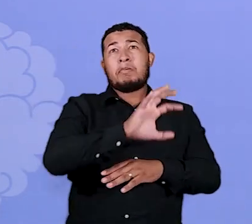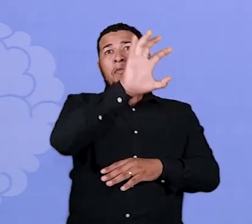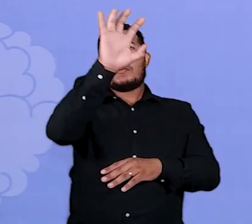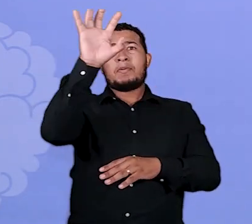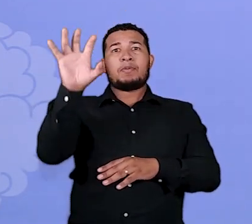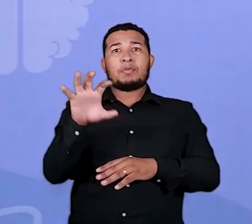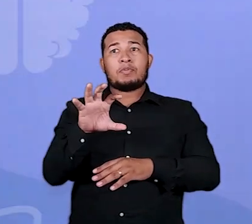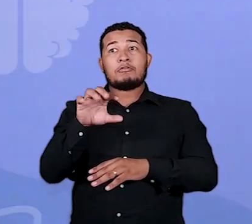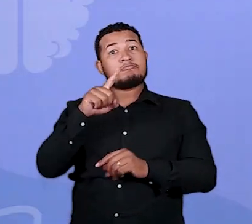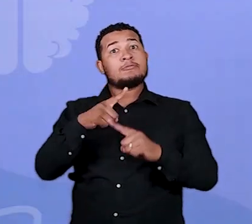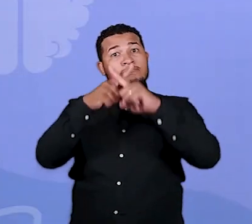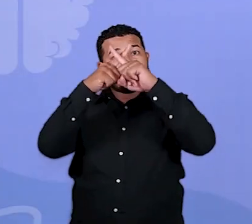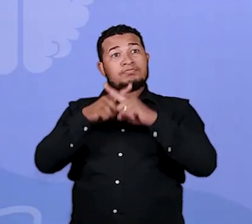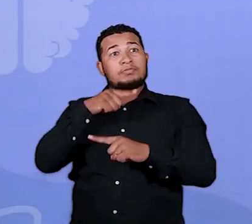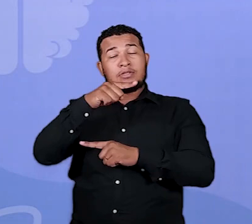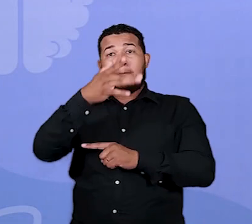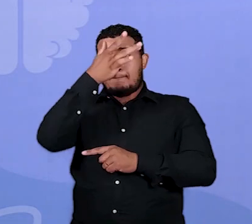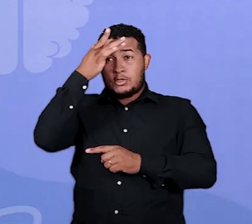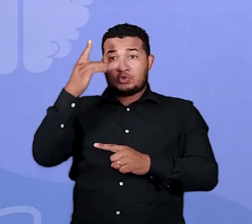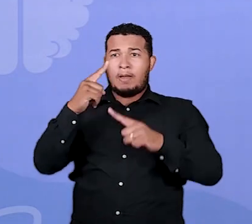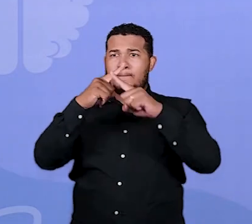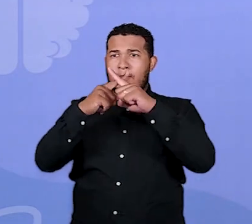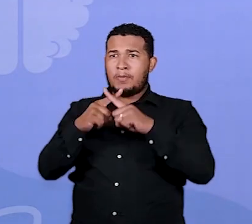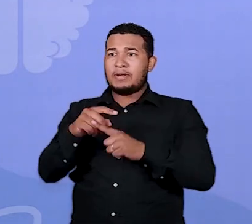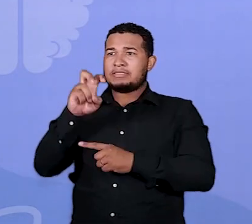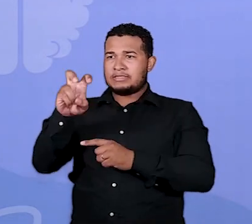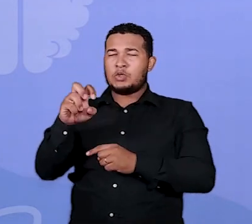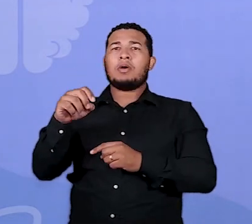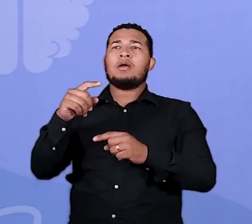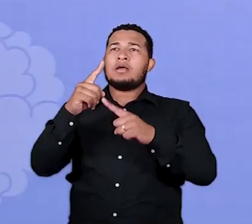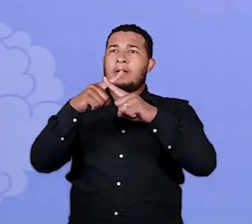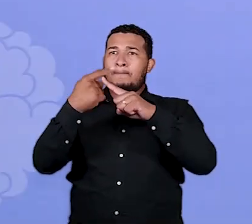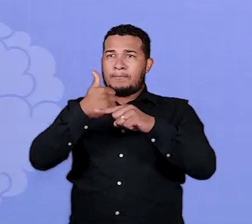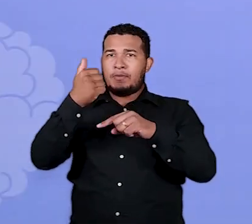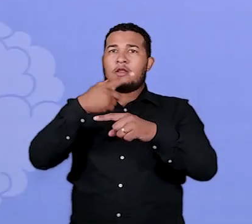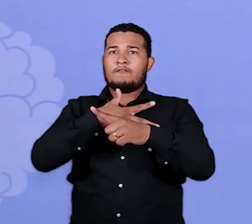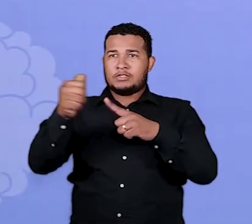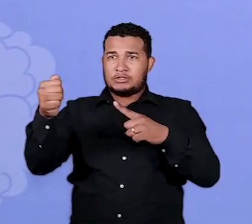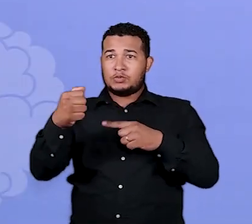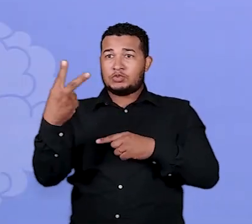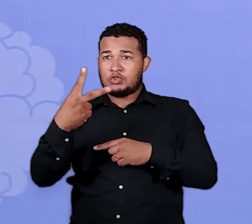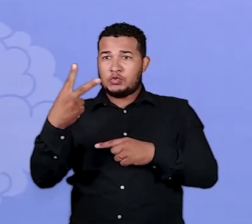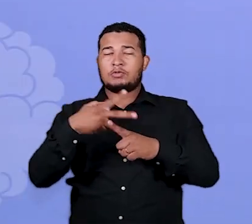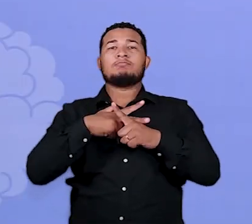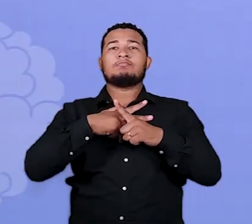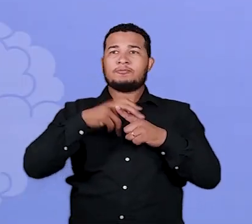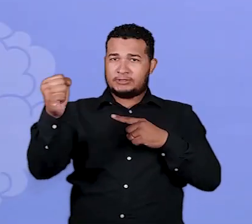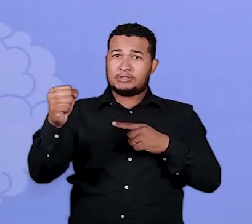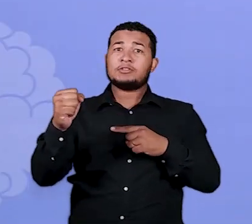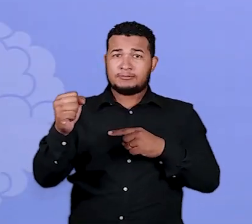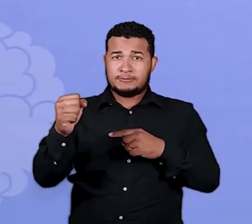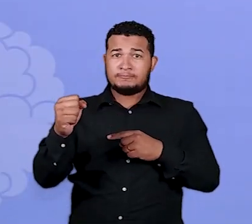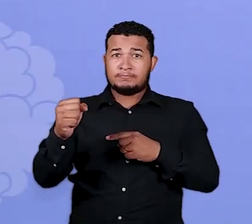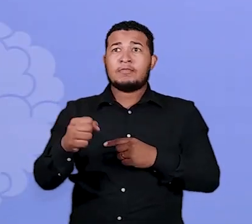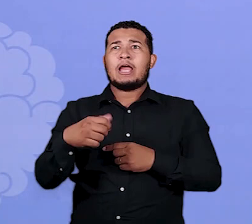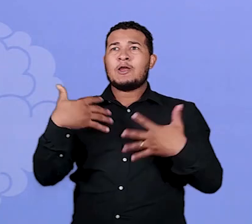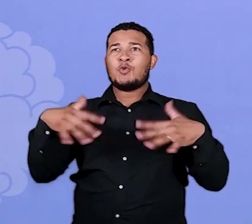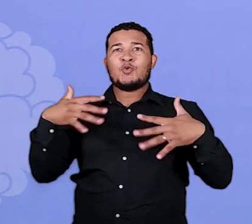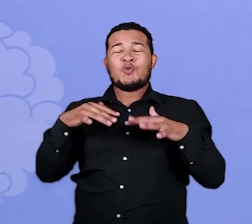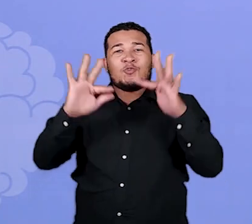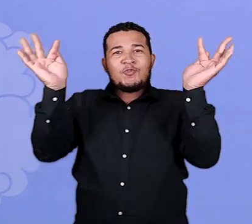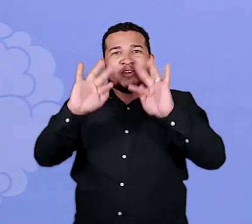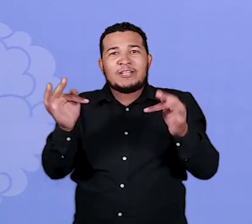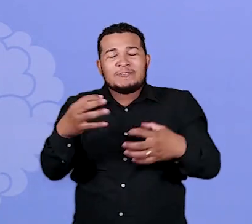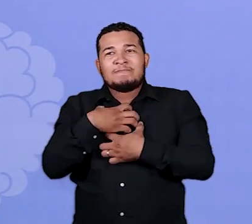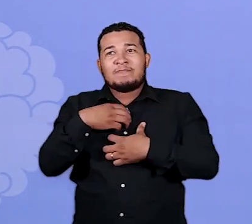estado participando, e neste torneio todas as pessoas jogam 5 partidas, ela jogou a primeira partida, venceu, jogou a segunda partida, venceu